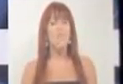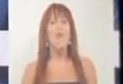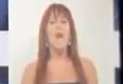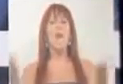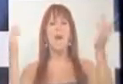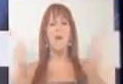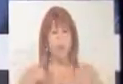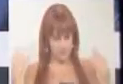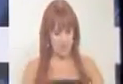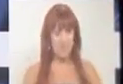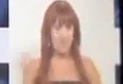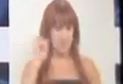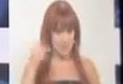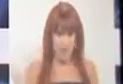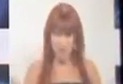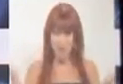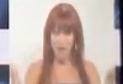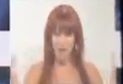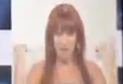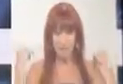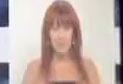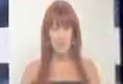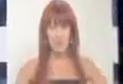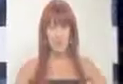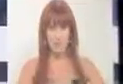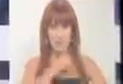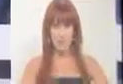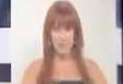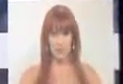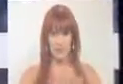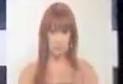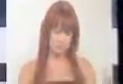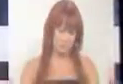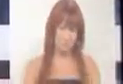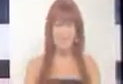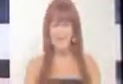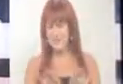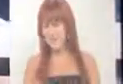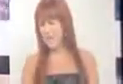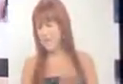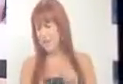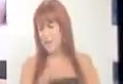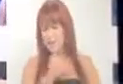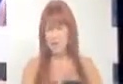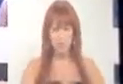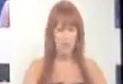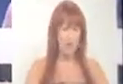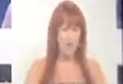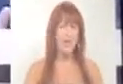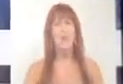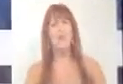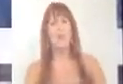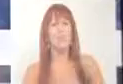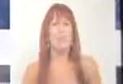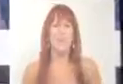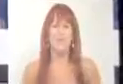estímulos, acima de tudo estímulos, teria que permitir, aliás, em linha com aquilo que foi decidido, ó